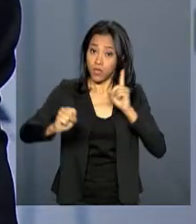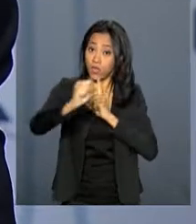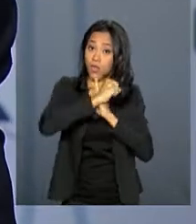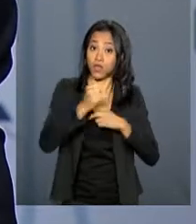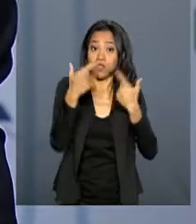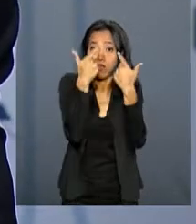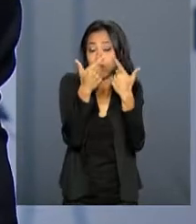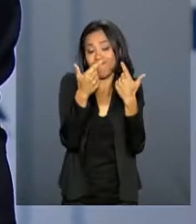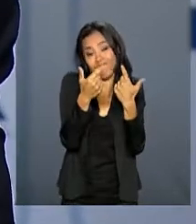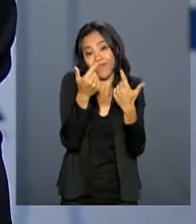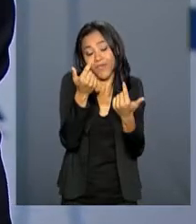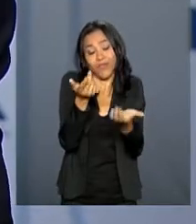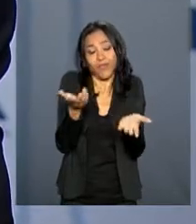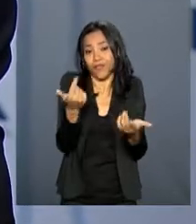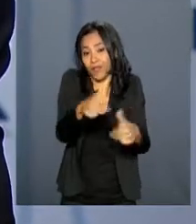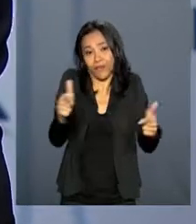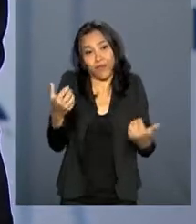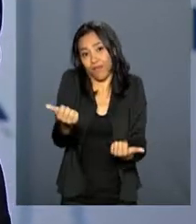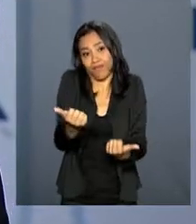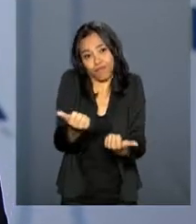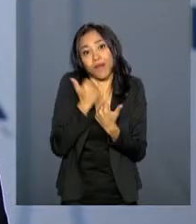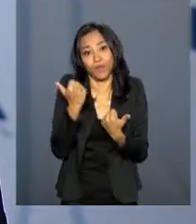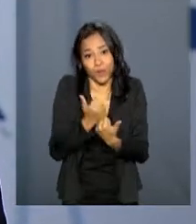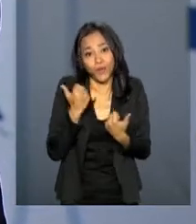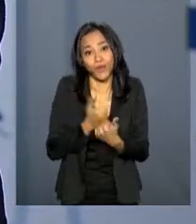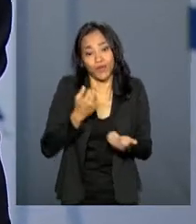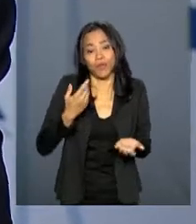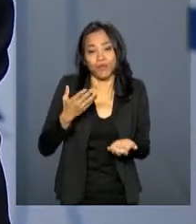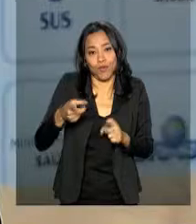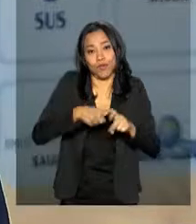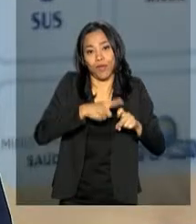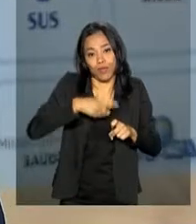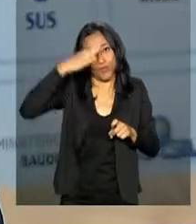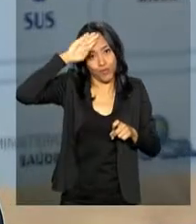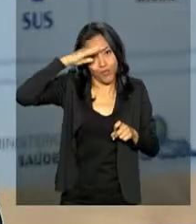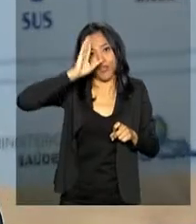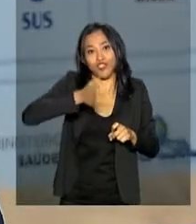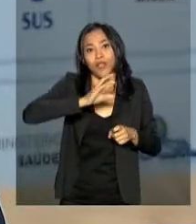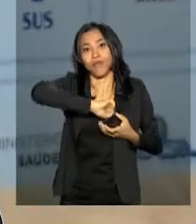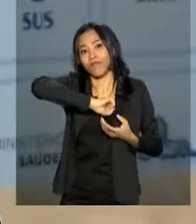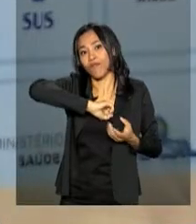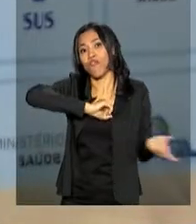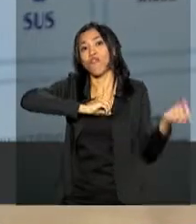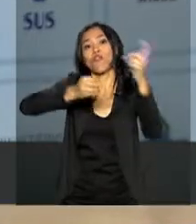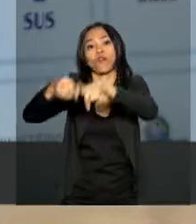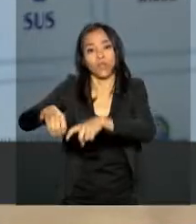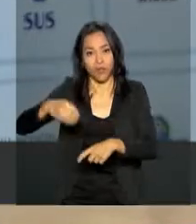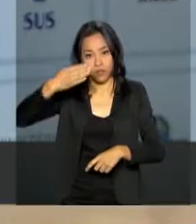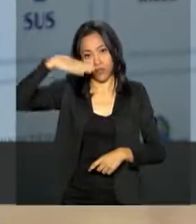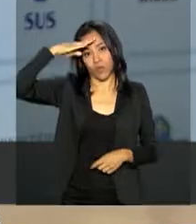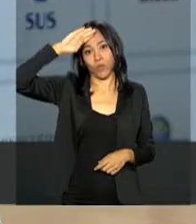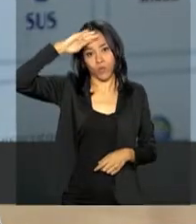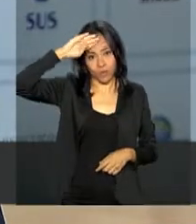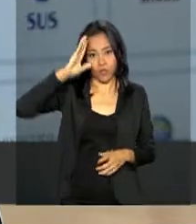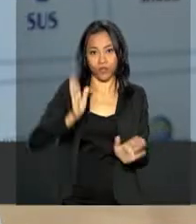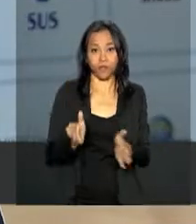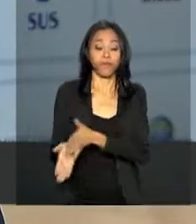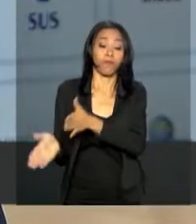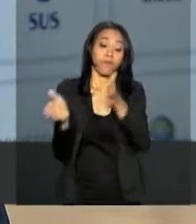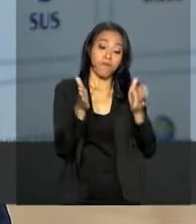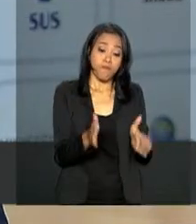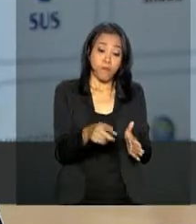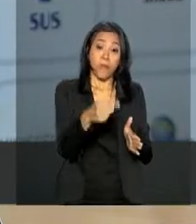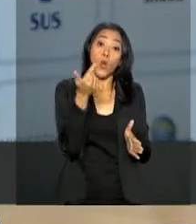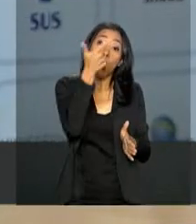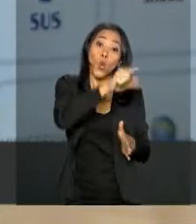assistidas é pelos médicos cubanos se estão de saída o ministro ainda destacou que outras alternativas estão sendo